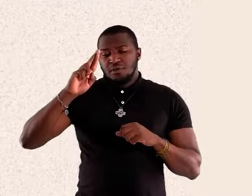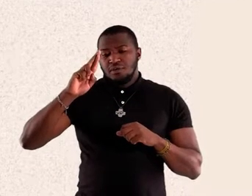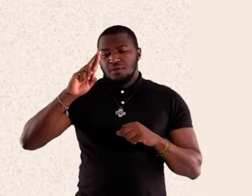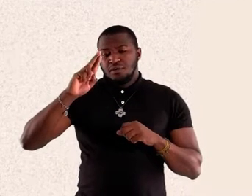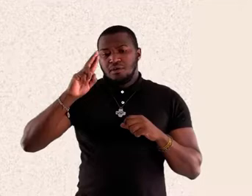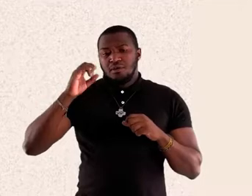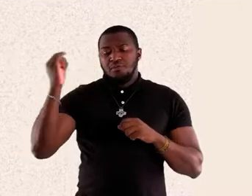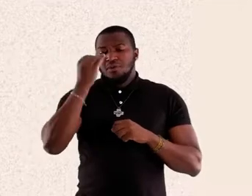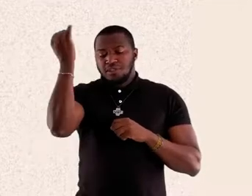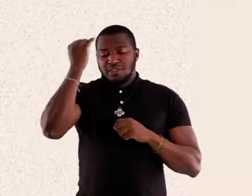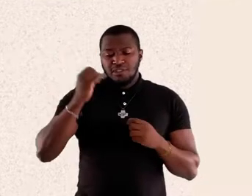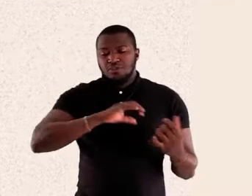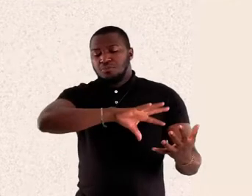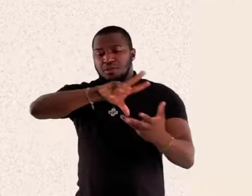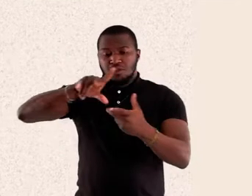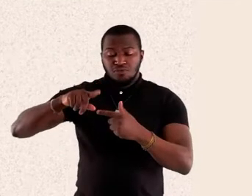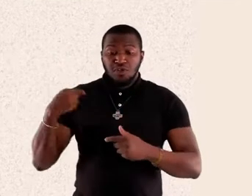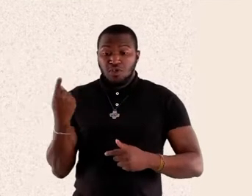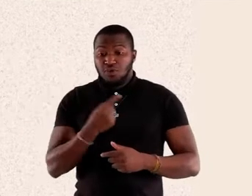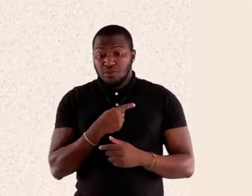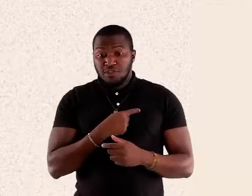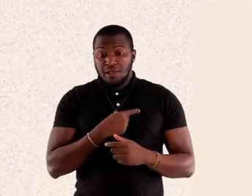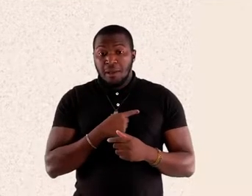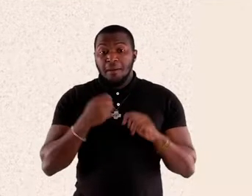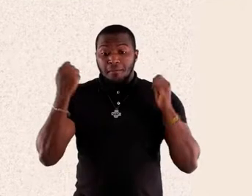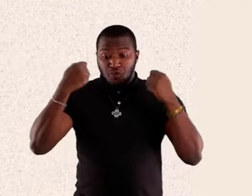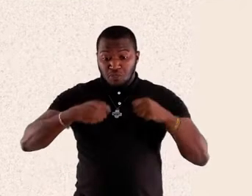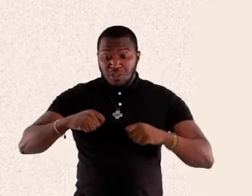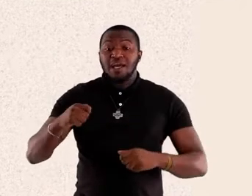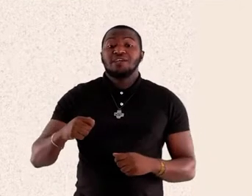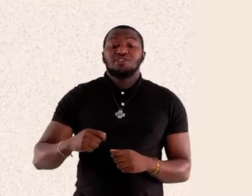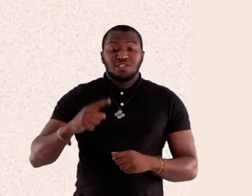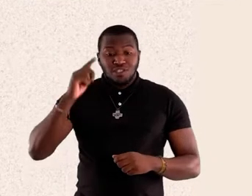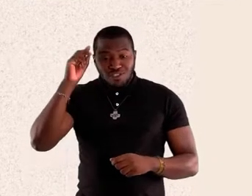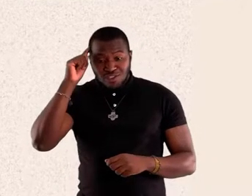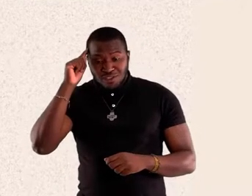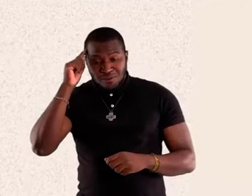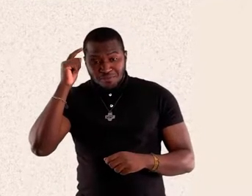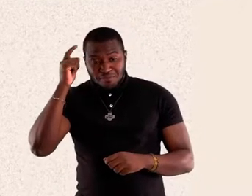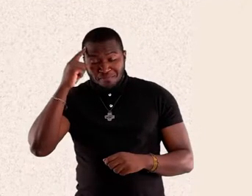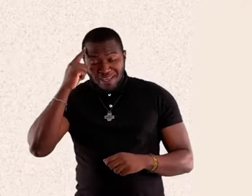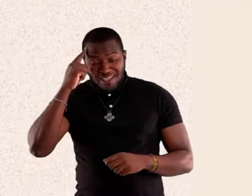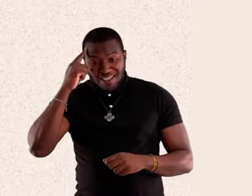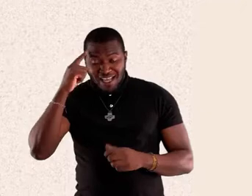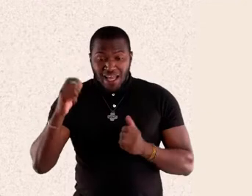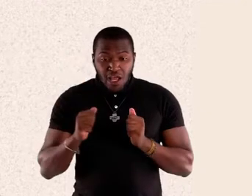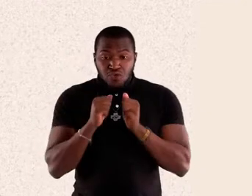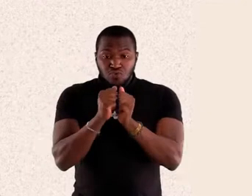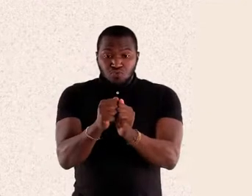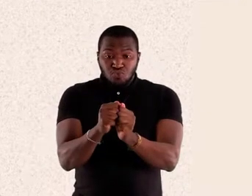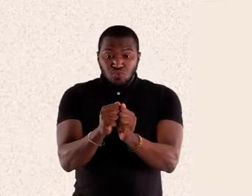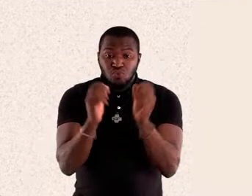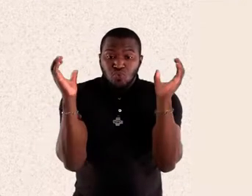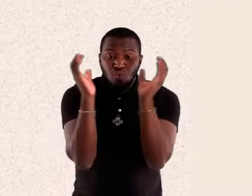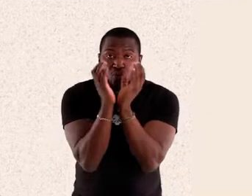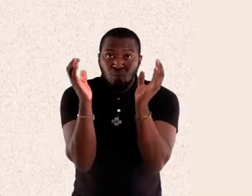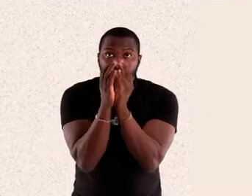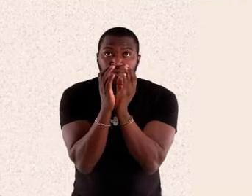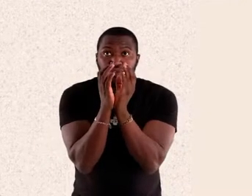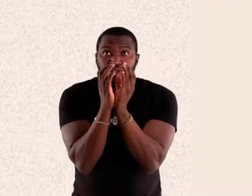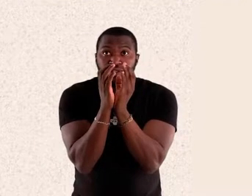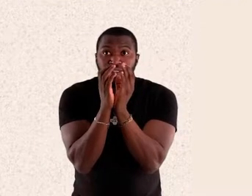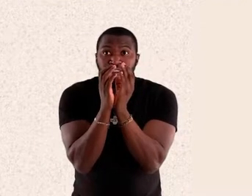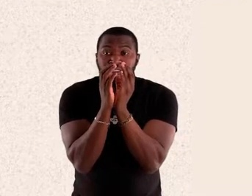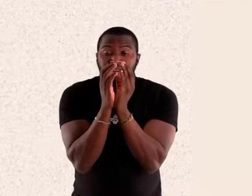nossa incomparável capacidade de pensar juntos em grandes grupos e ele diz o seguinte que nenhum homem